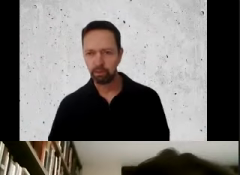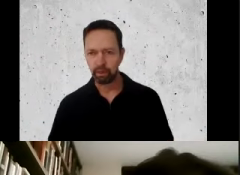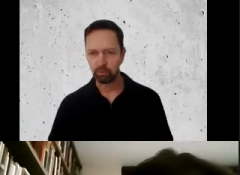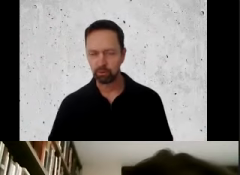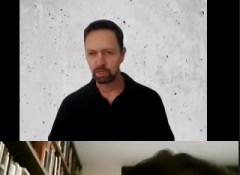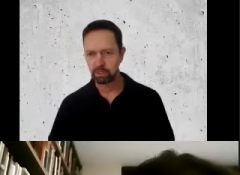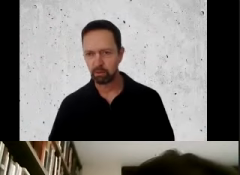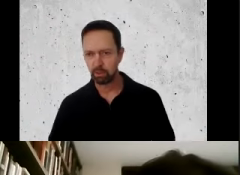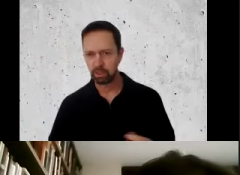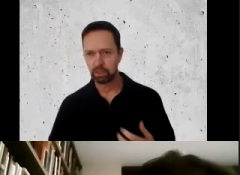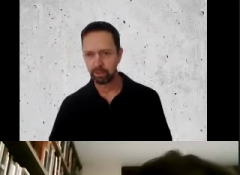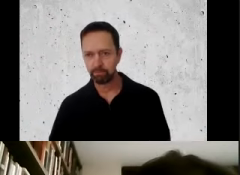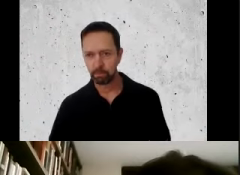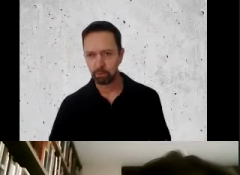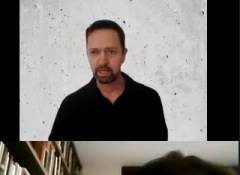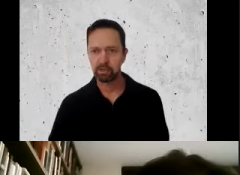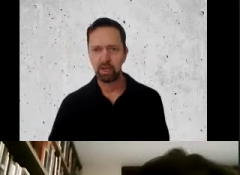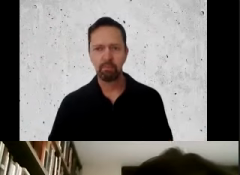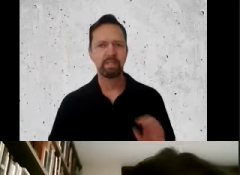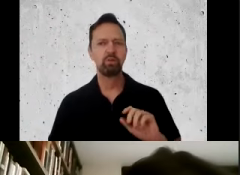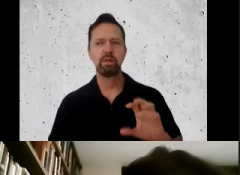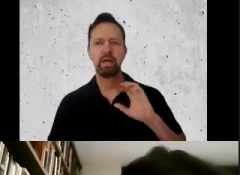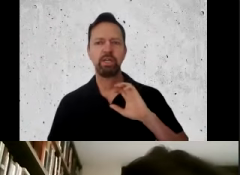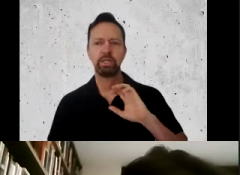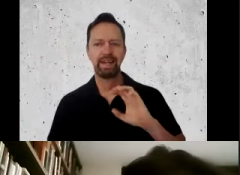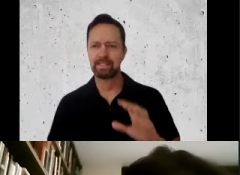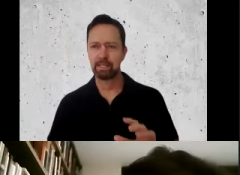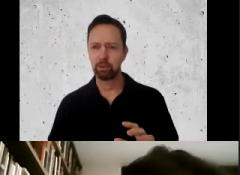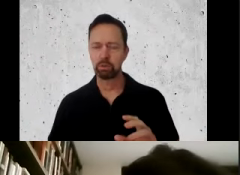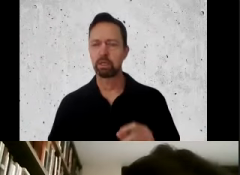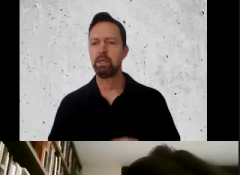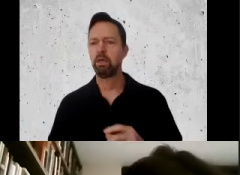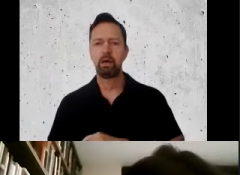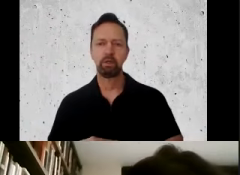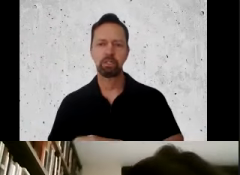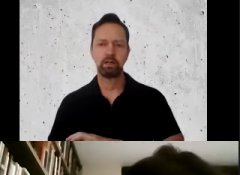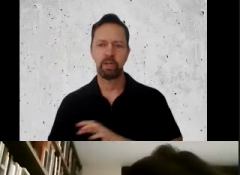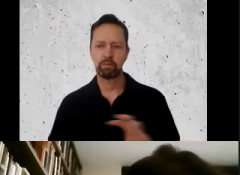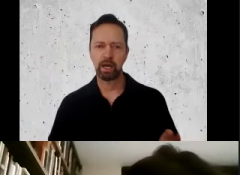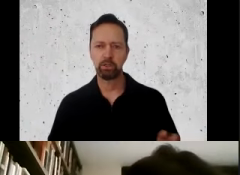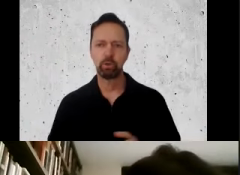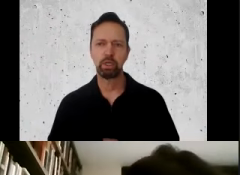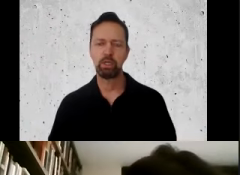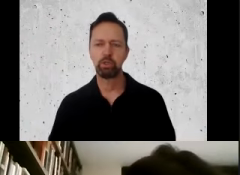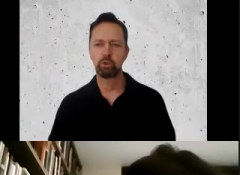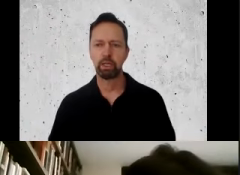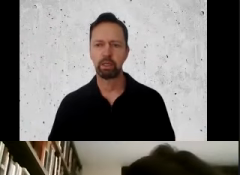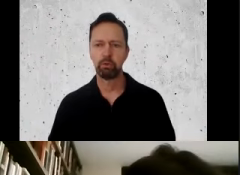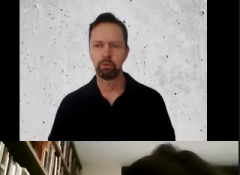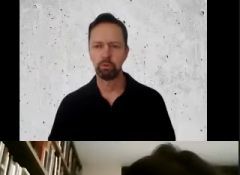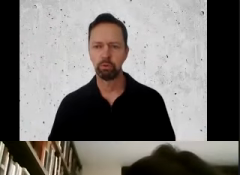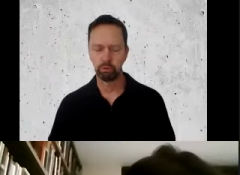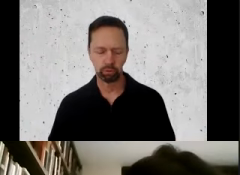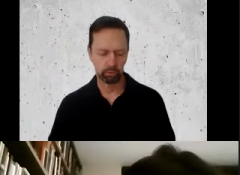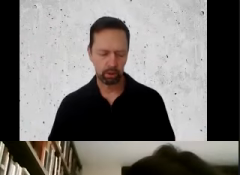tanto para economistas realmente usarem isso. Mas isso também aqui já está aceito. Isso aqui é um negócio que já faz parte do kit